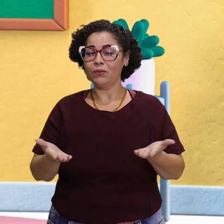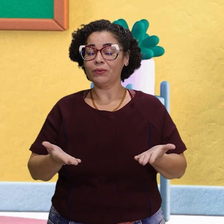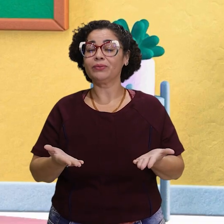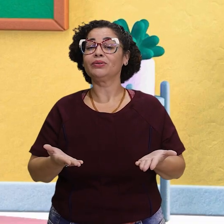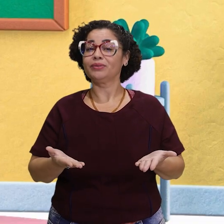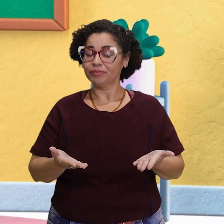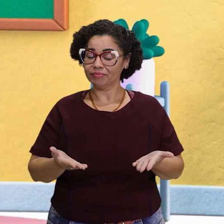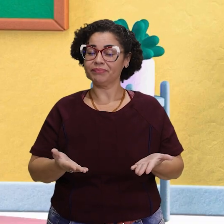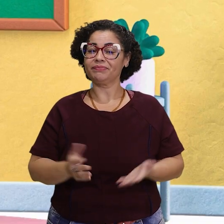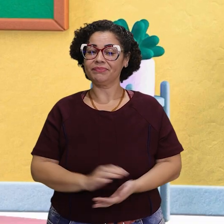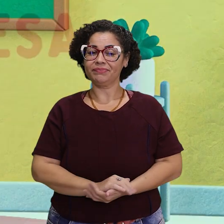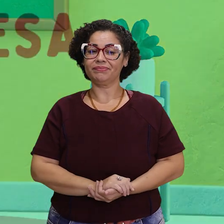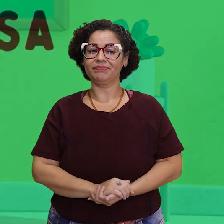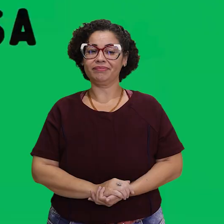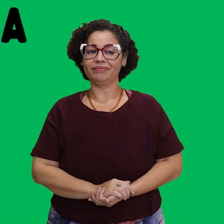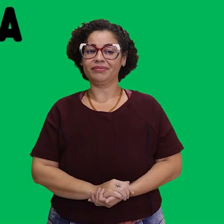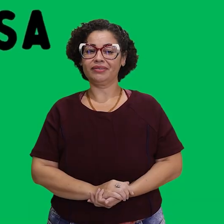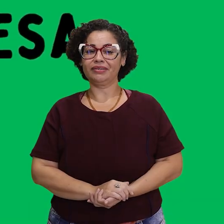Portuguesa hoje é...